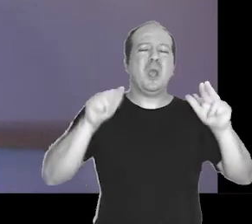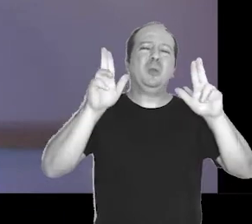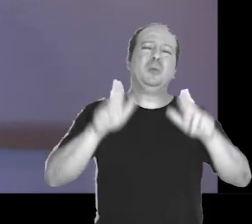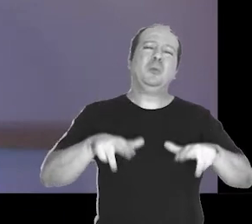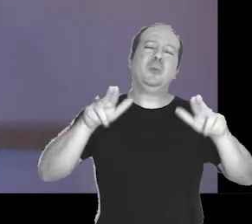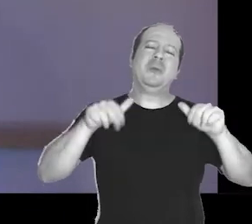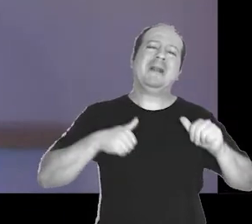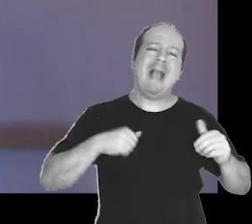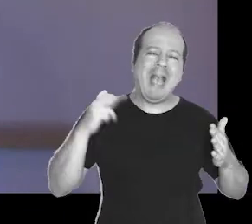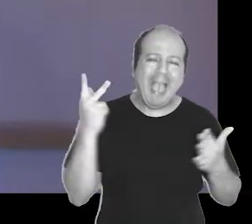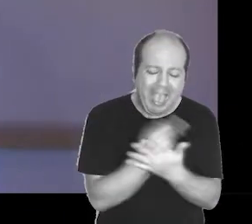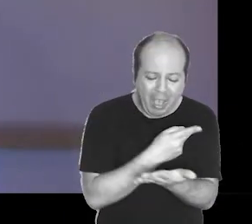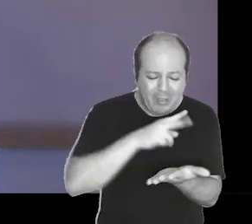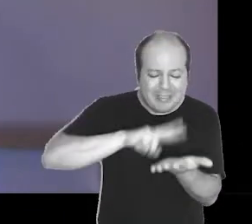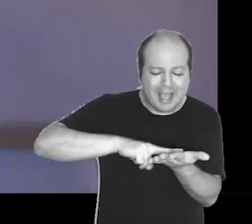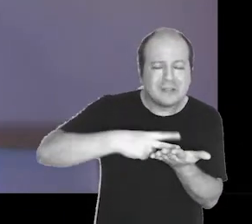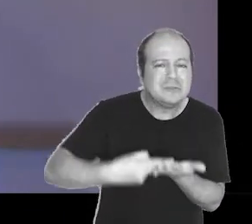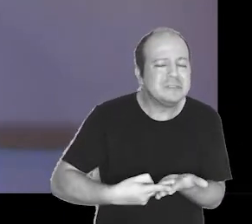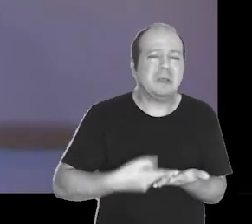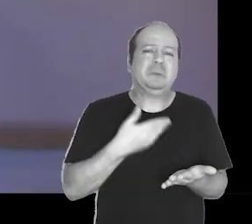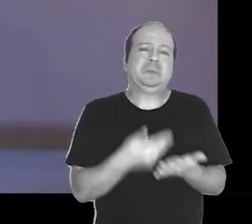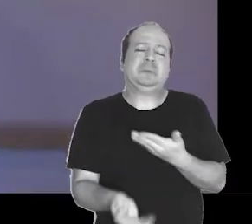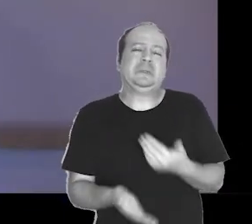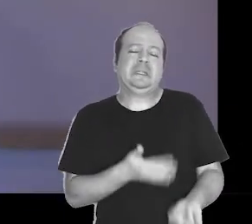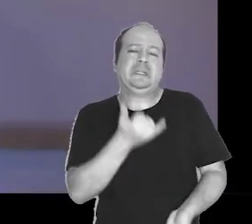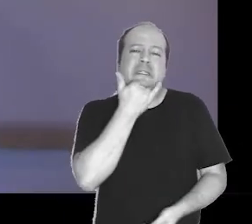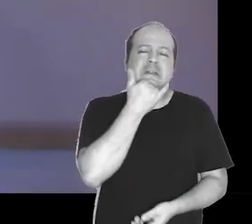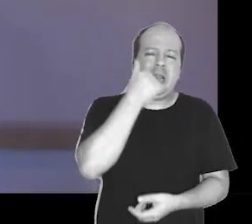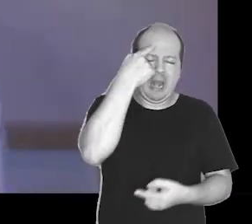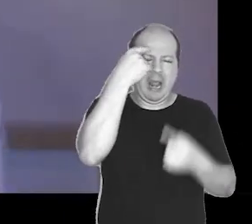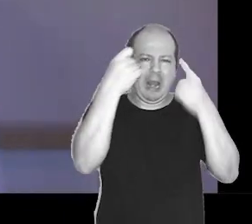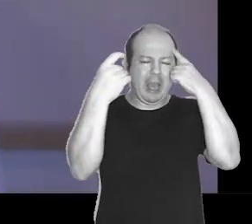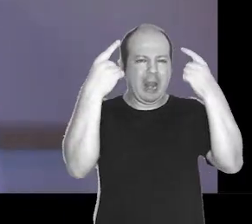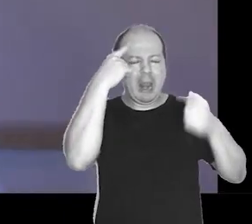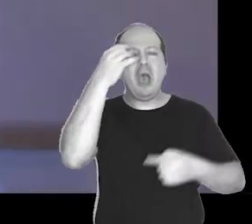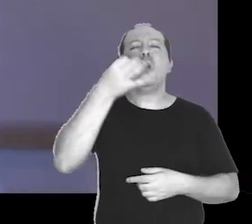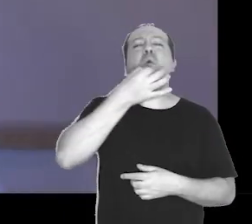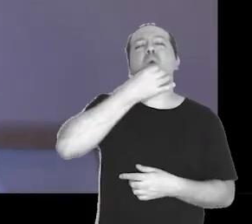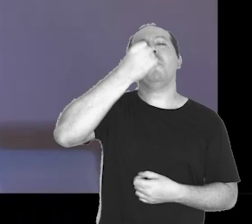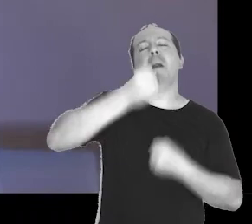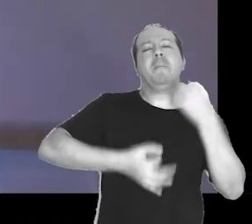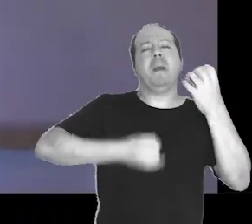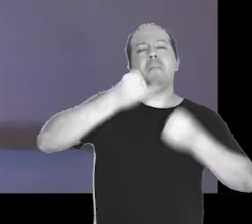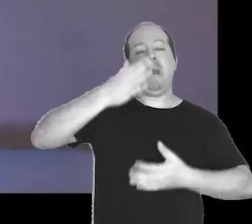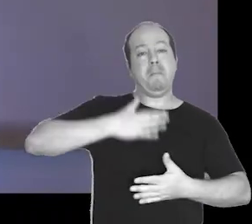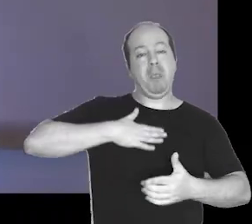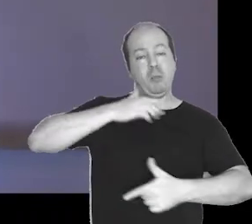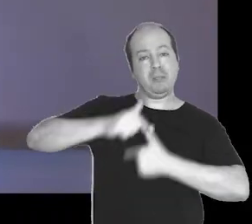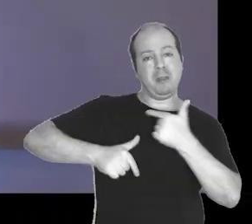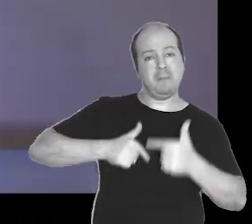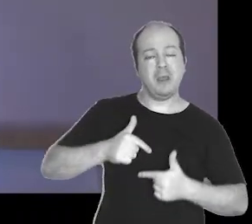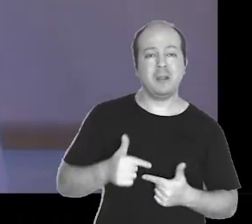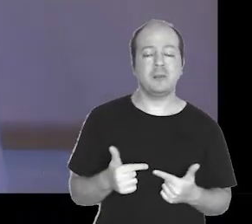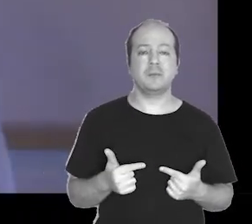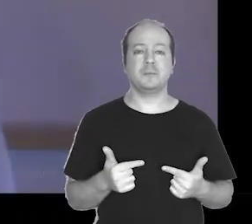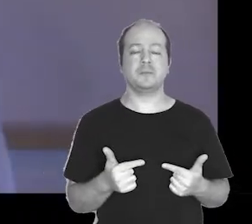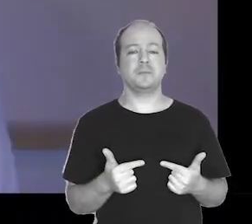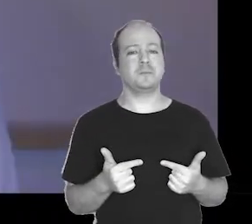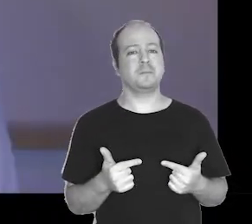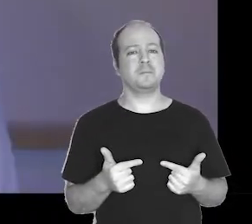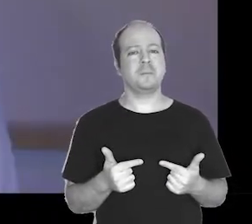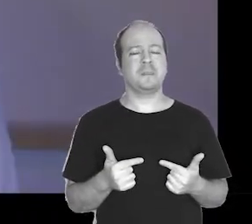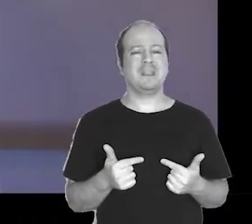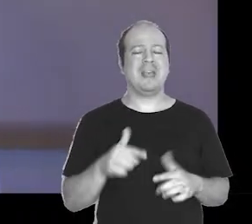jamais um erro de tradução me impediria de reelaborar toda a argumentação de um trabalho. Por